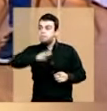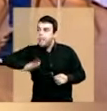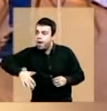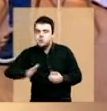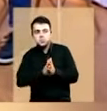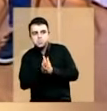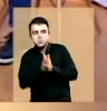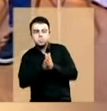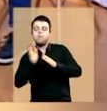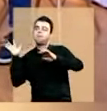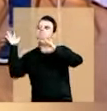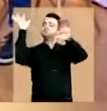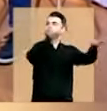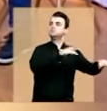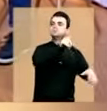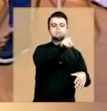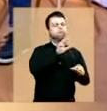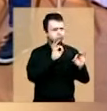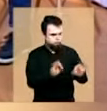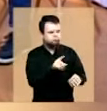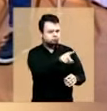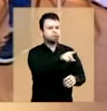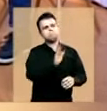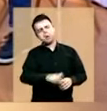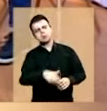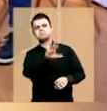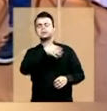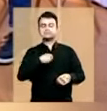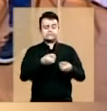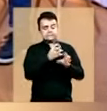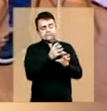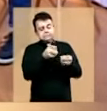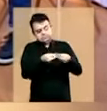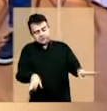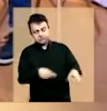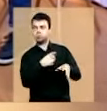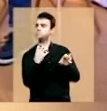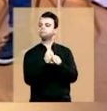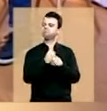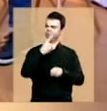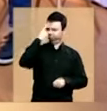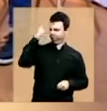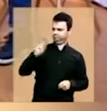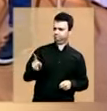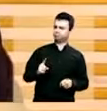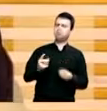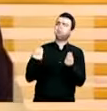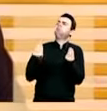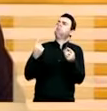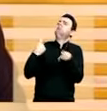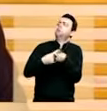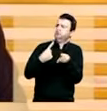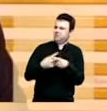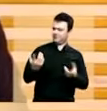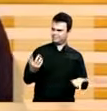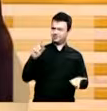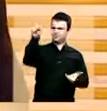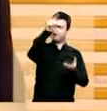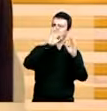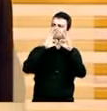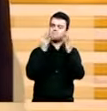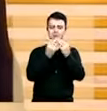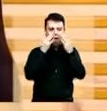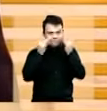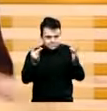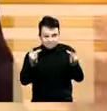quanto custa o produto, mas não sabe quanto custa o desperdício. Por que acontece isso? As pessoas as famílias não estão